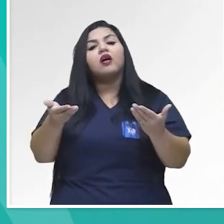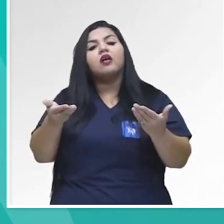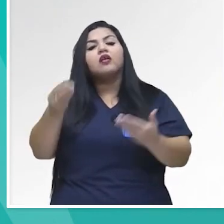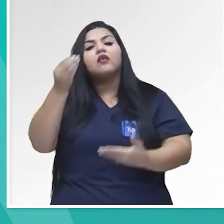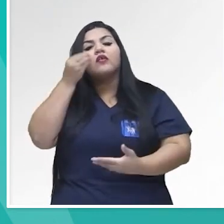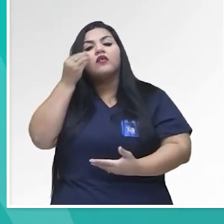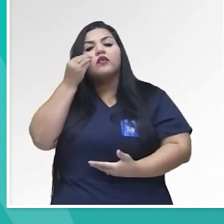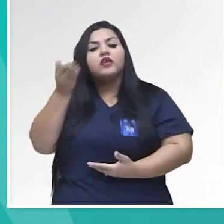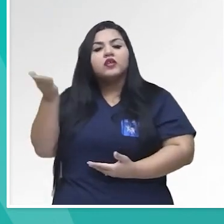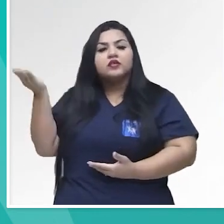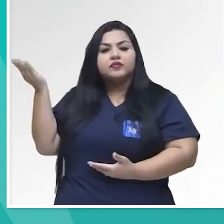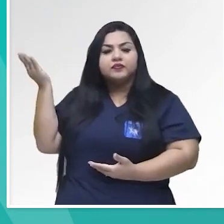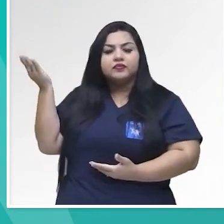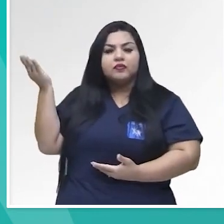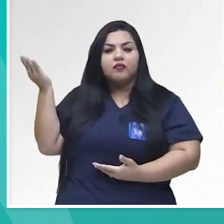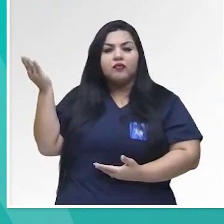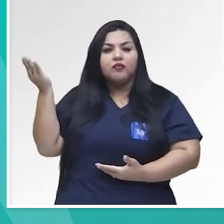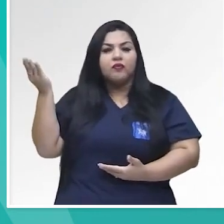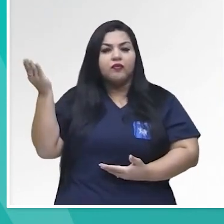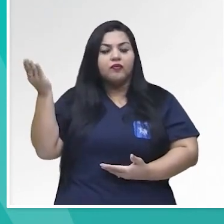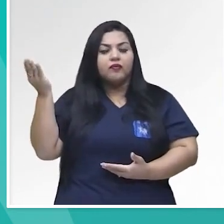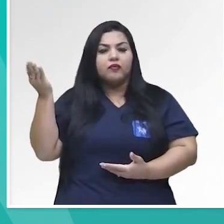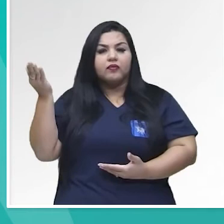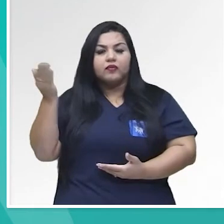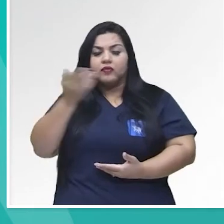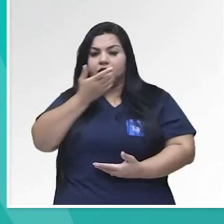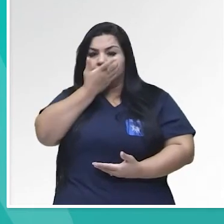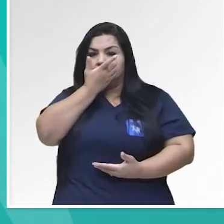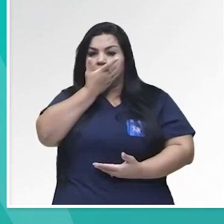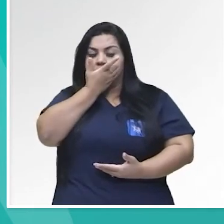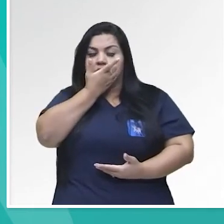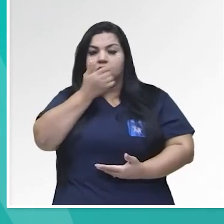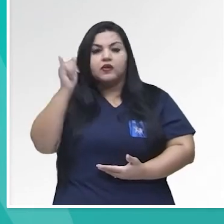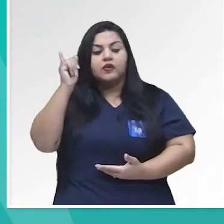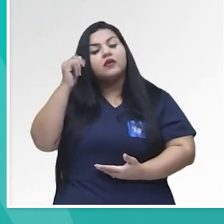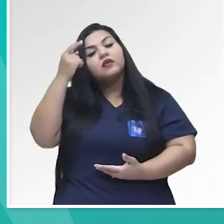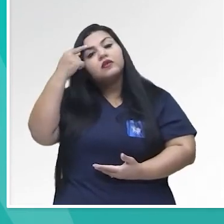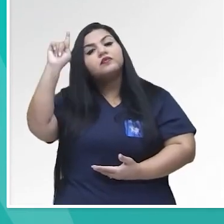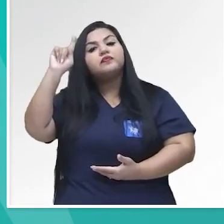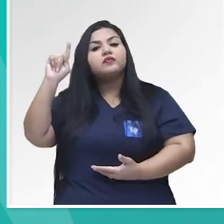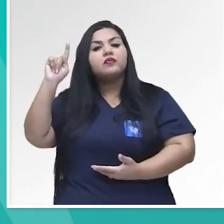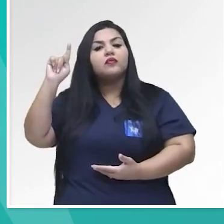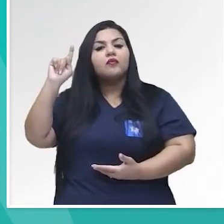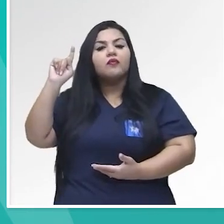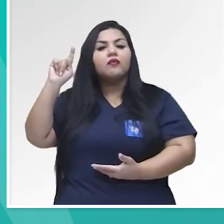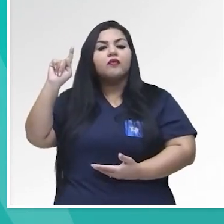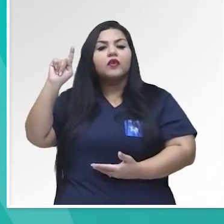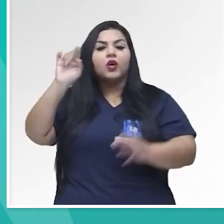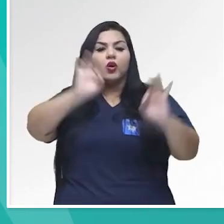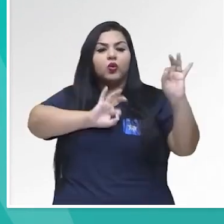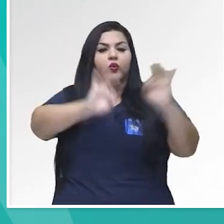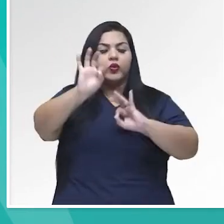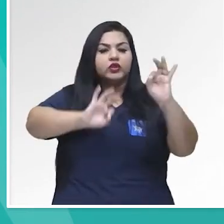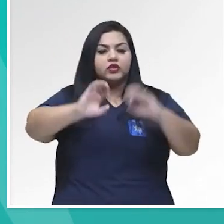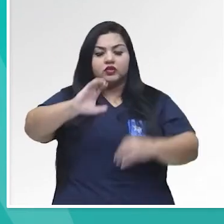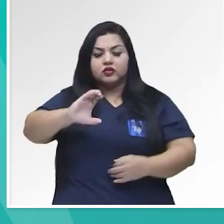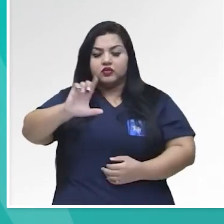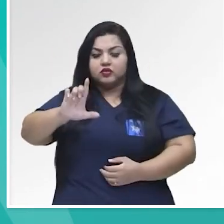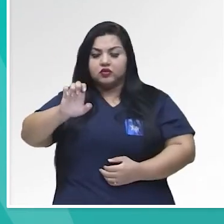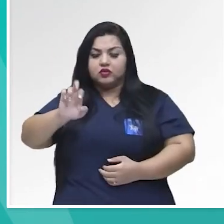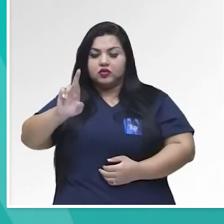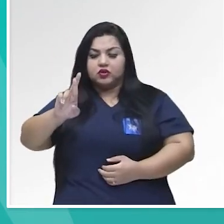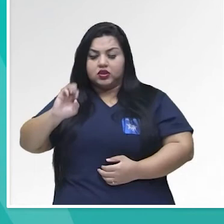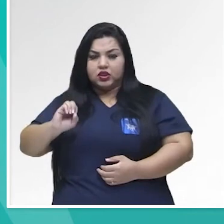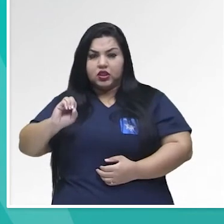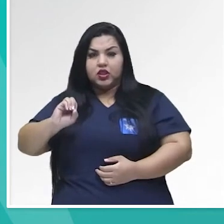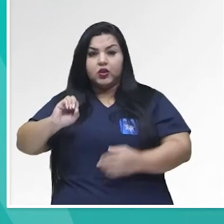visse aqui, nesse momento, essa outra ideia aqui. Essa aqui era a organização do clero da Igreja Católica